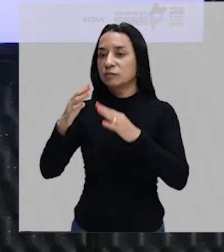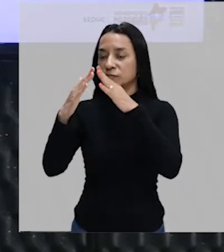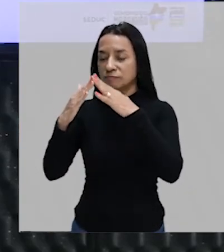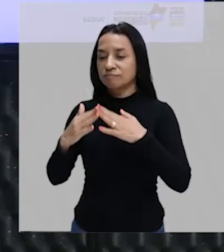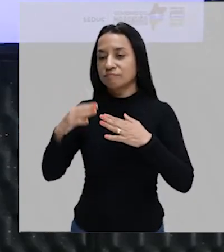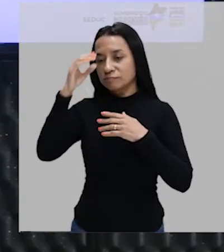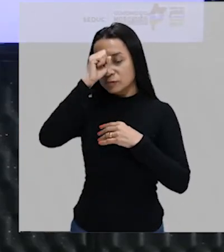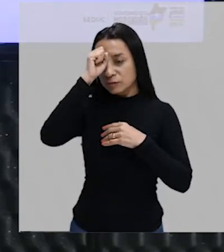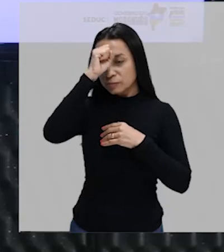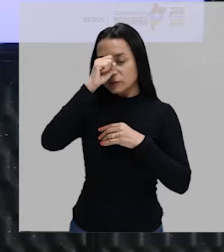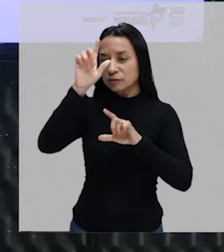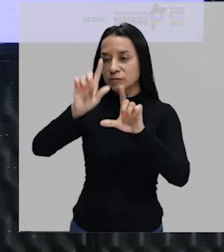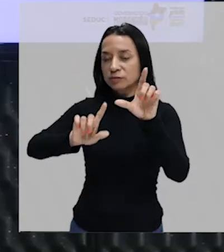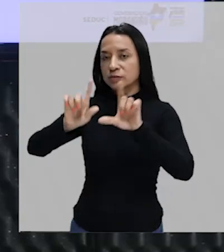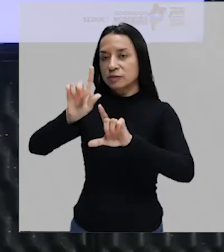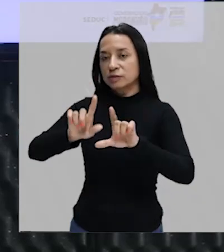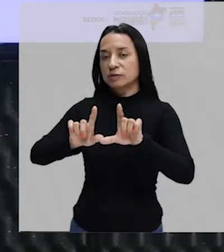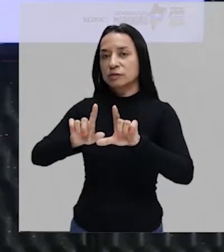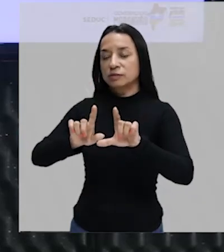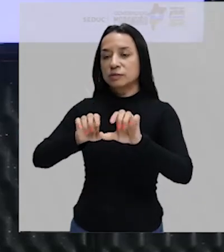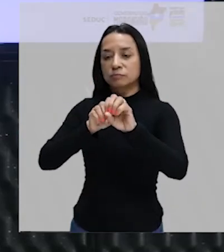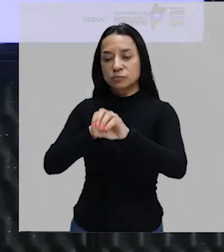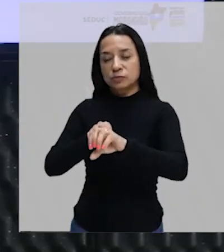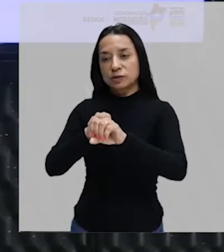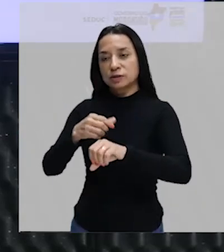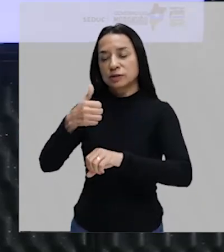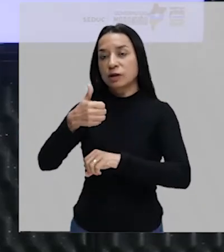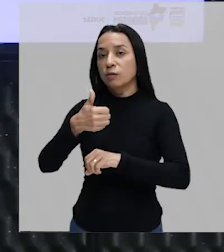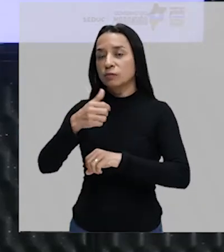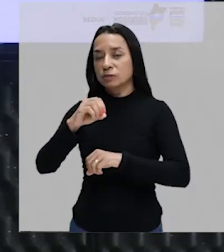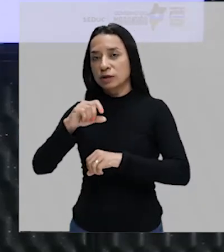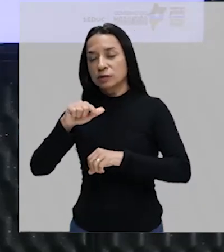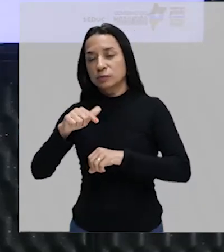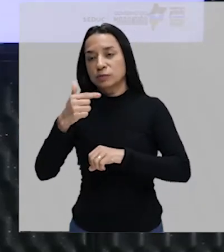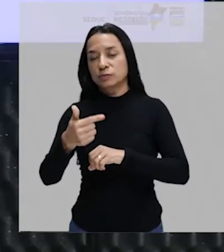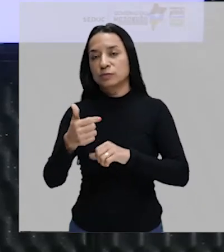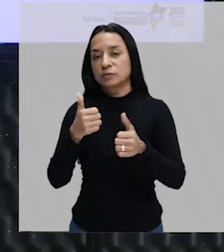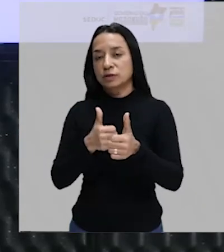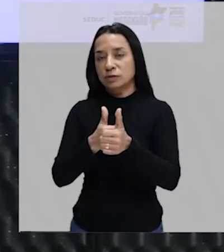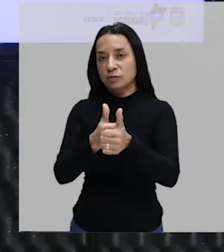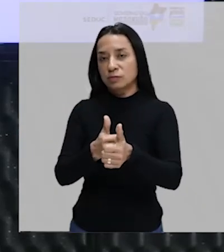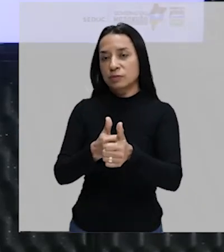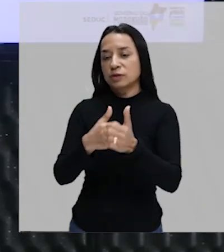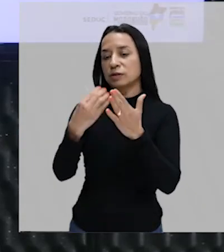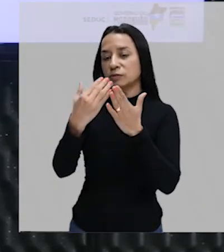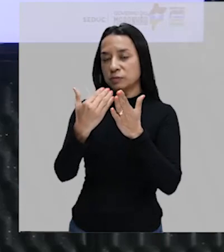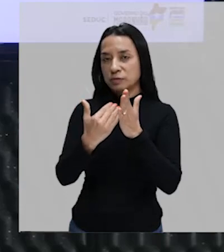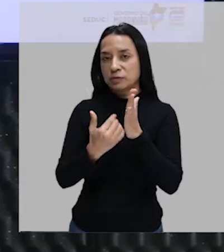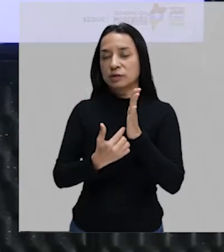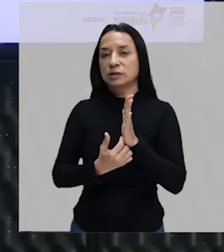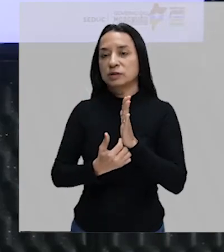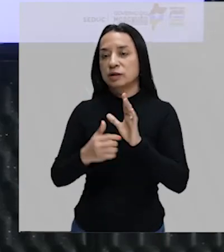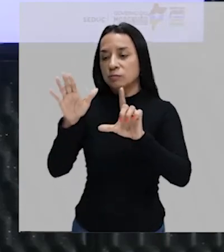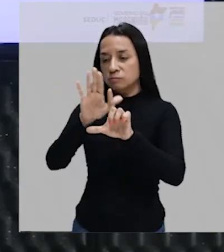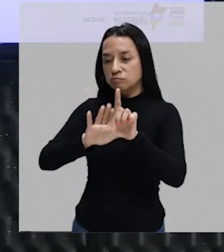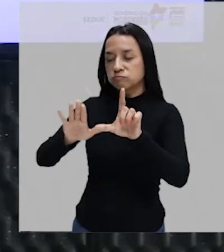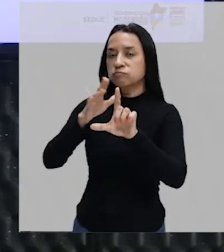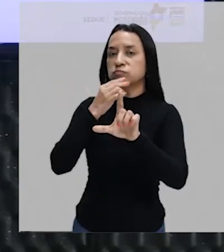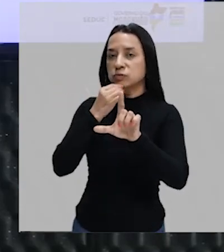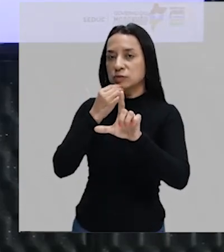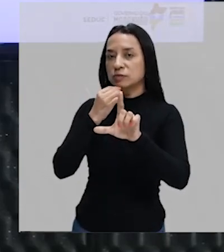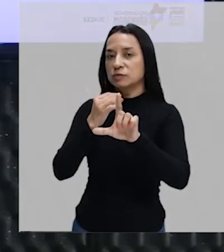canal 10.2. Quer acompanhar nossa programação? Segue a gente lá no Instagram, @plataforma Gonçalves Dias. Curte,